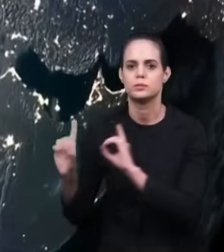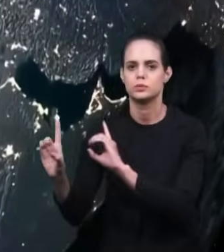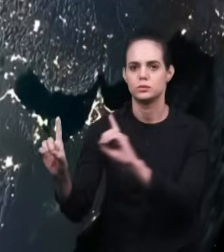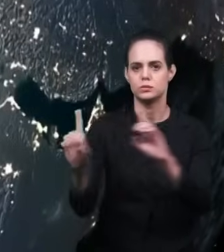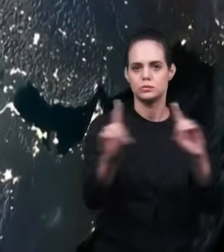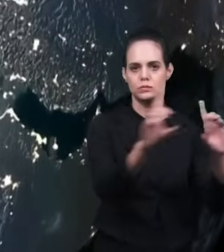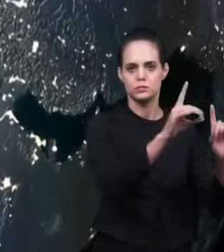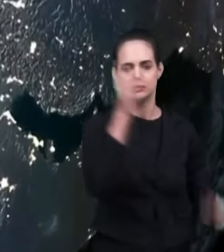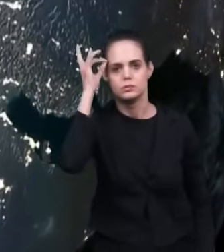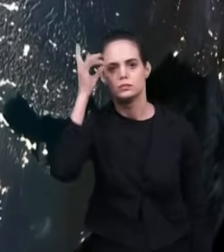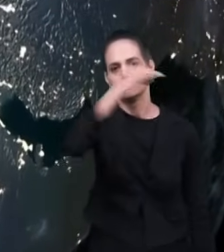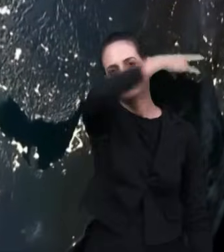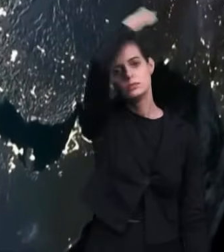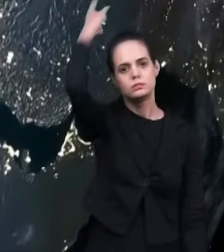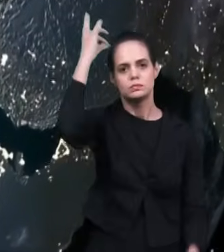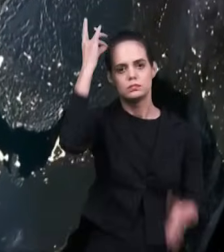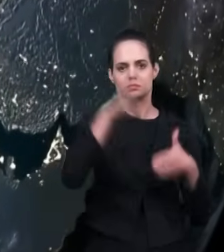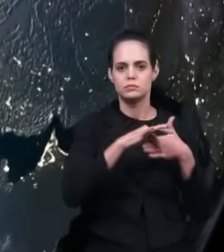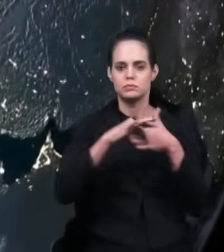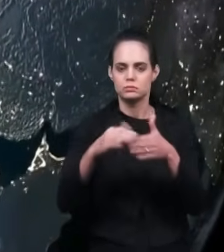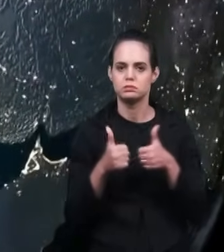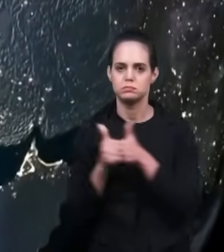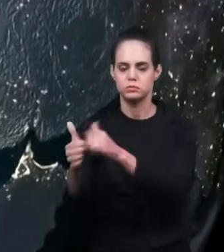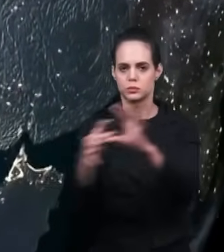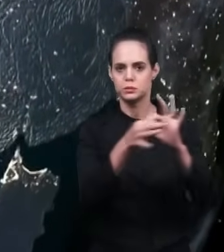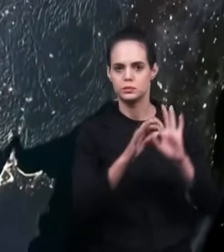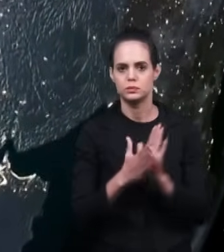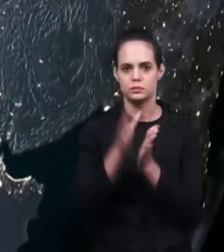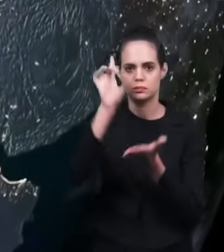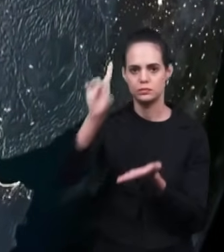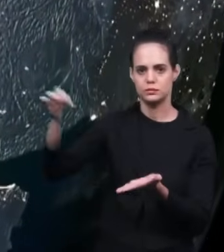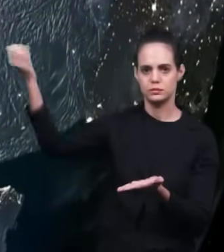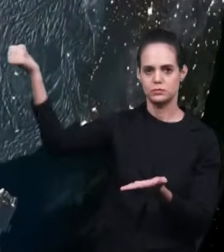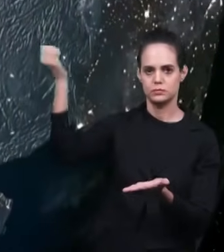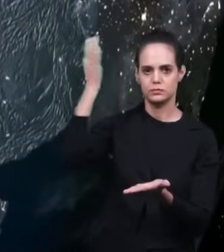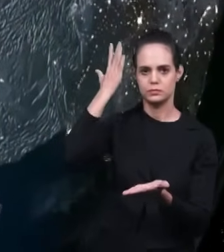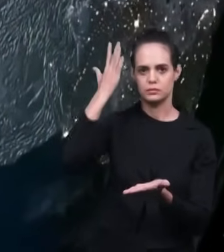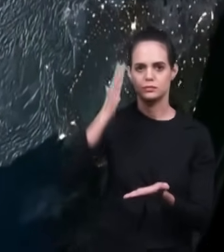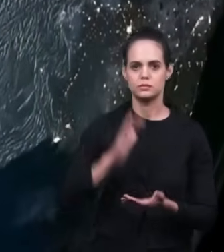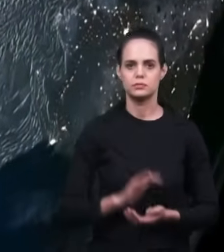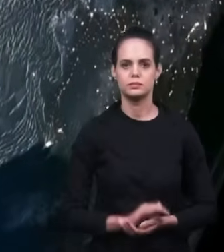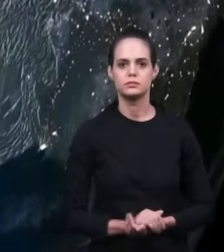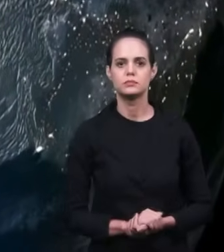do Espírito Santo de Deus e unidas pela Palavra Viva.